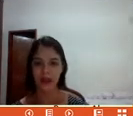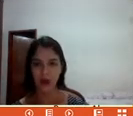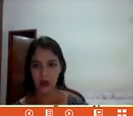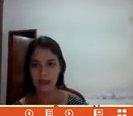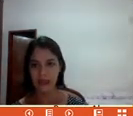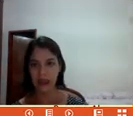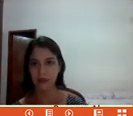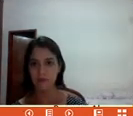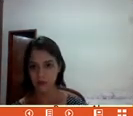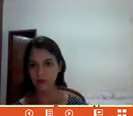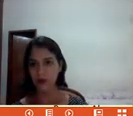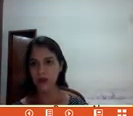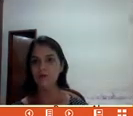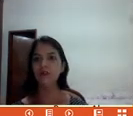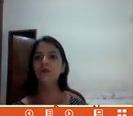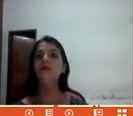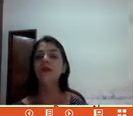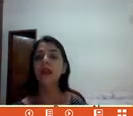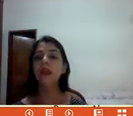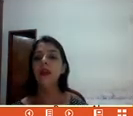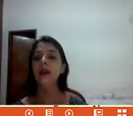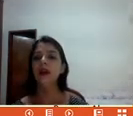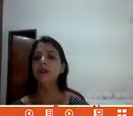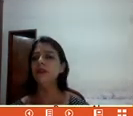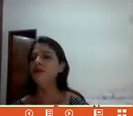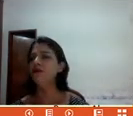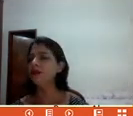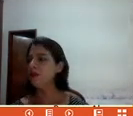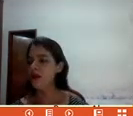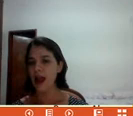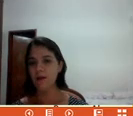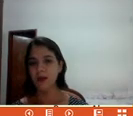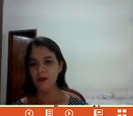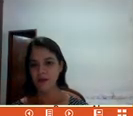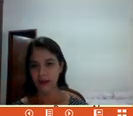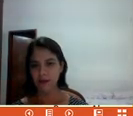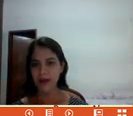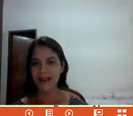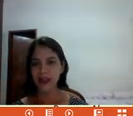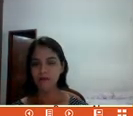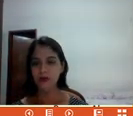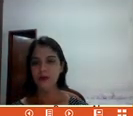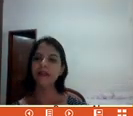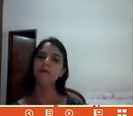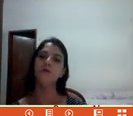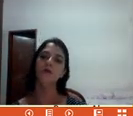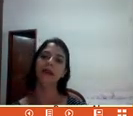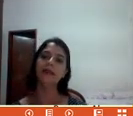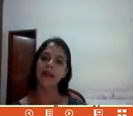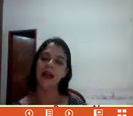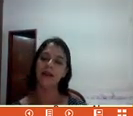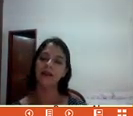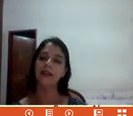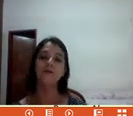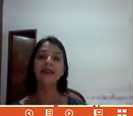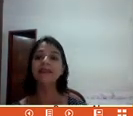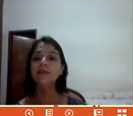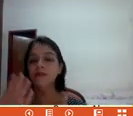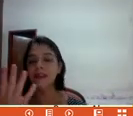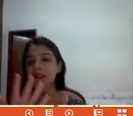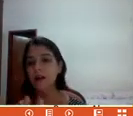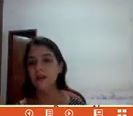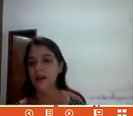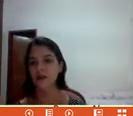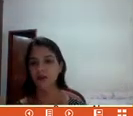mesmo para nós que podemos ouvir, só de você olhar para alguém você percebe, não percebe como ela está? A